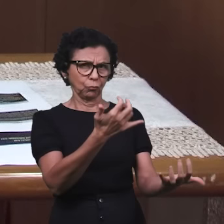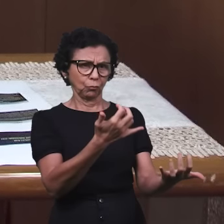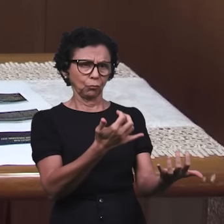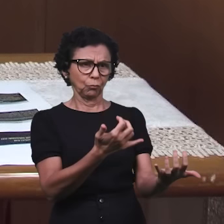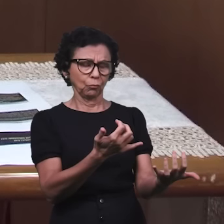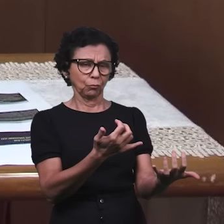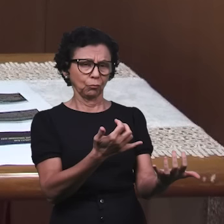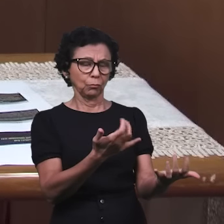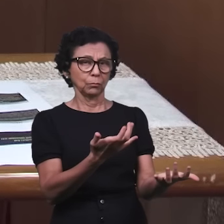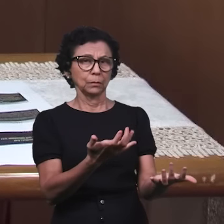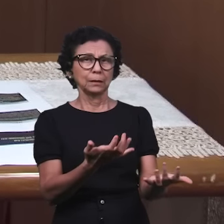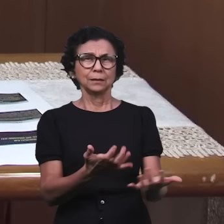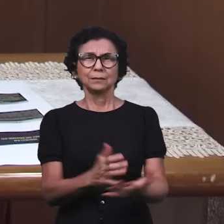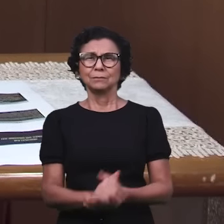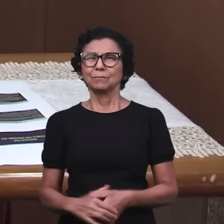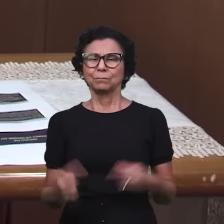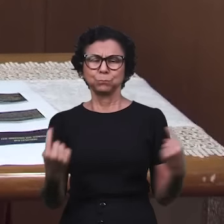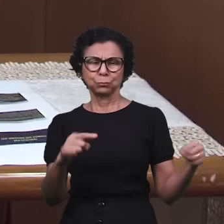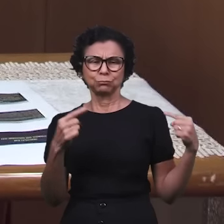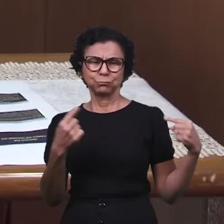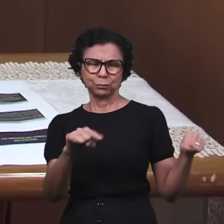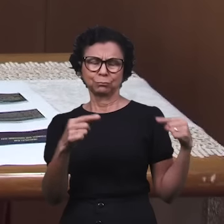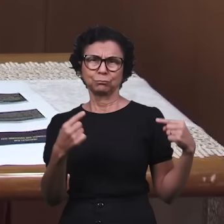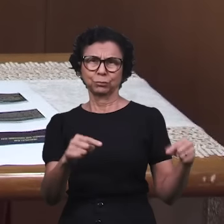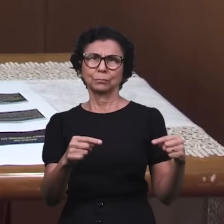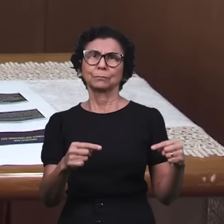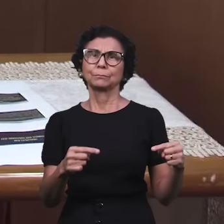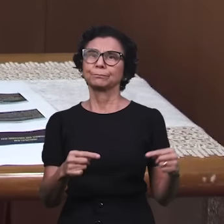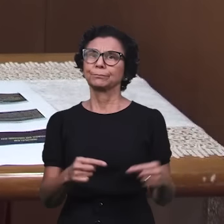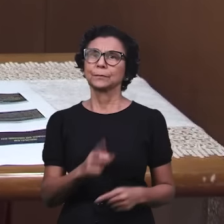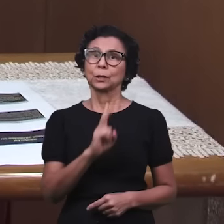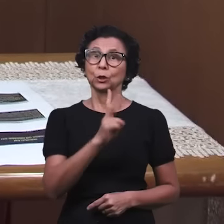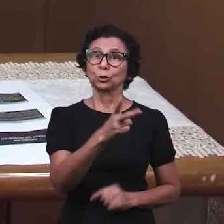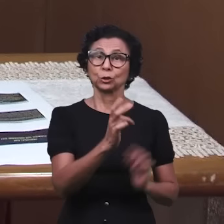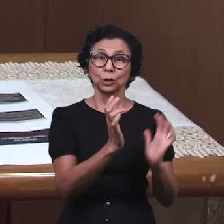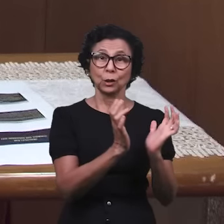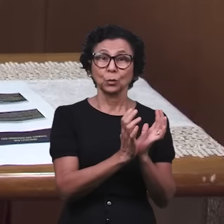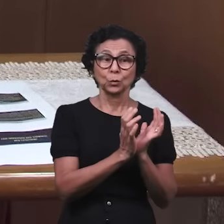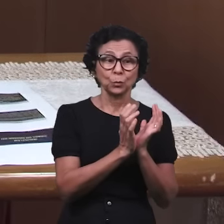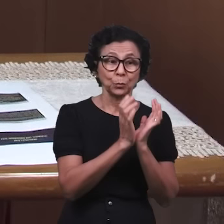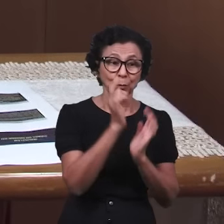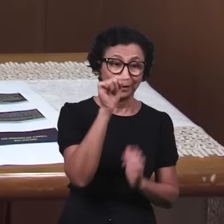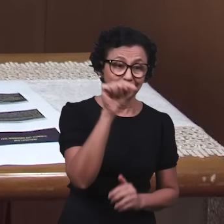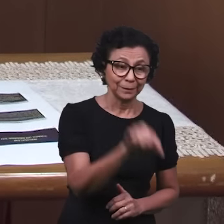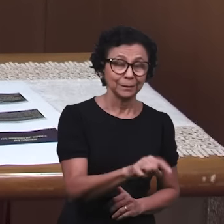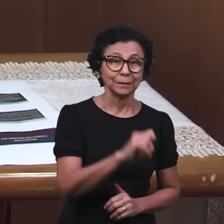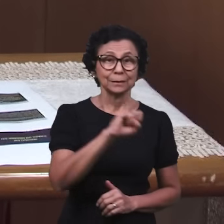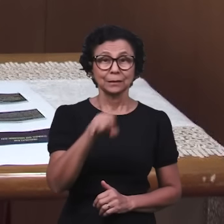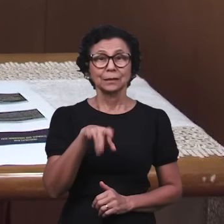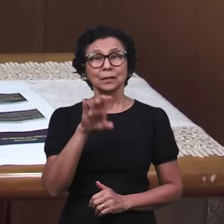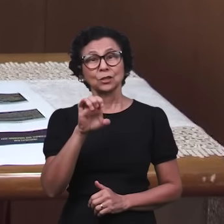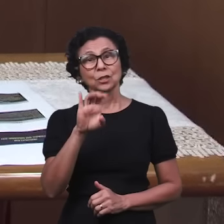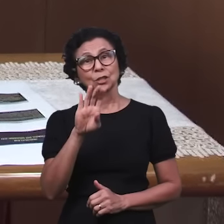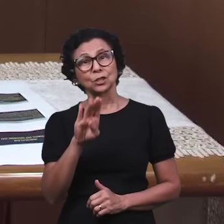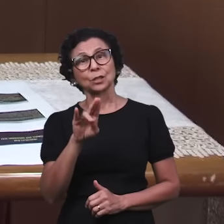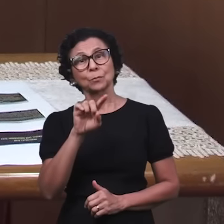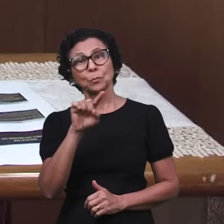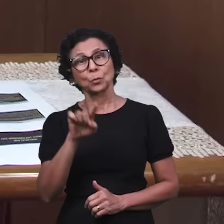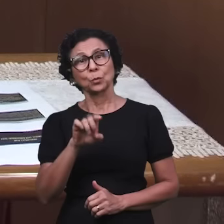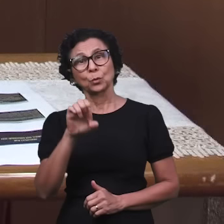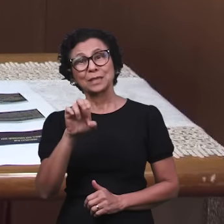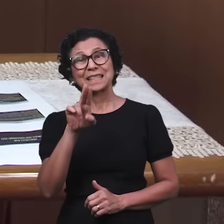Mas esses sucessivos combates não tiraram os jebuseus de lá. Estavam eles, porque, como disse,